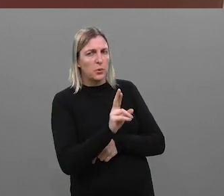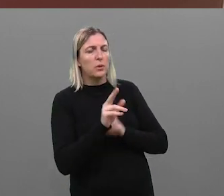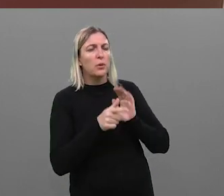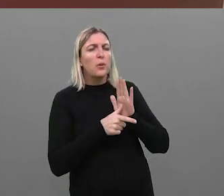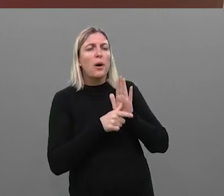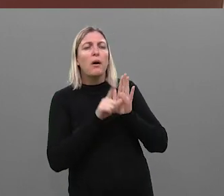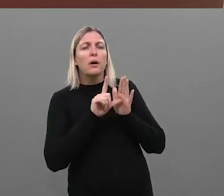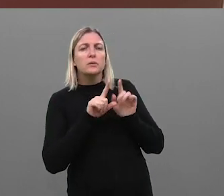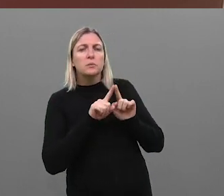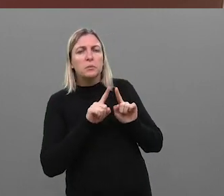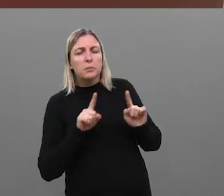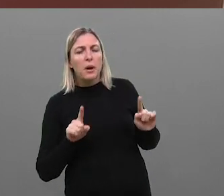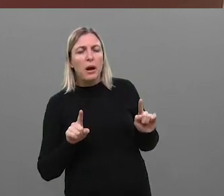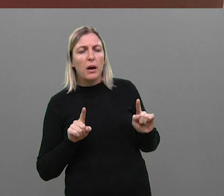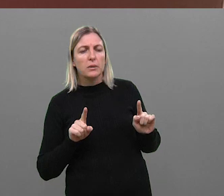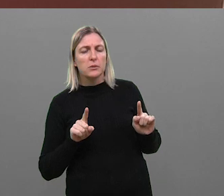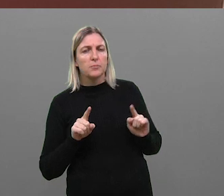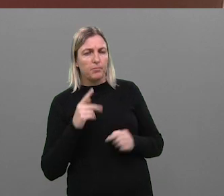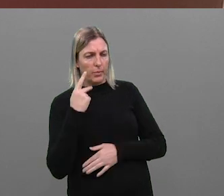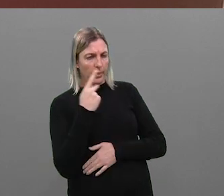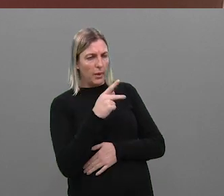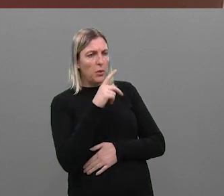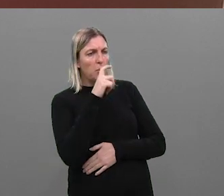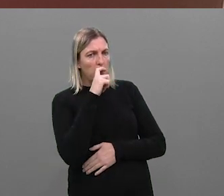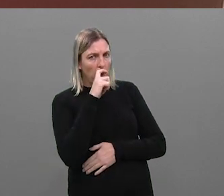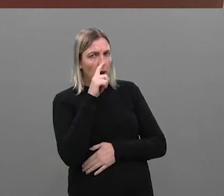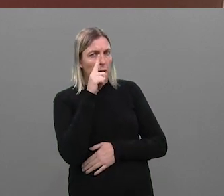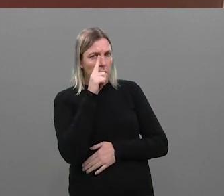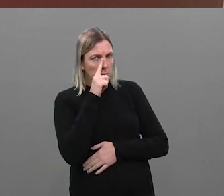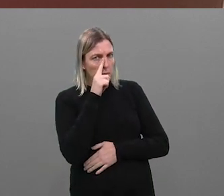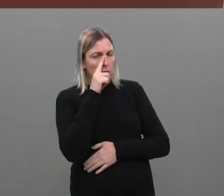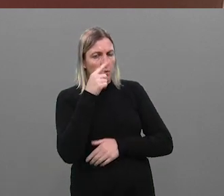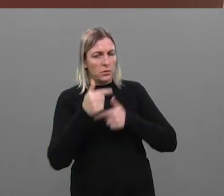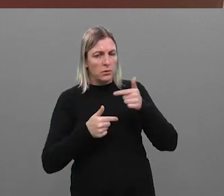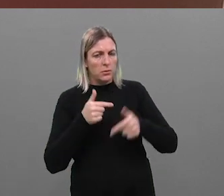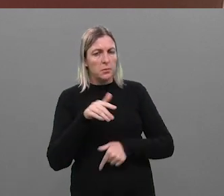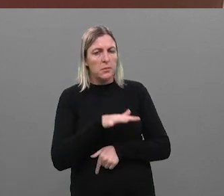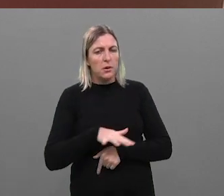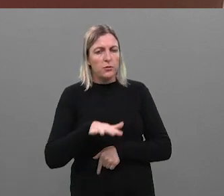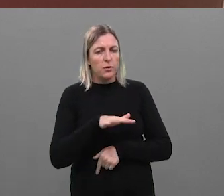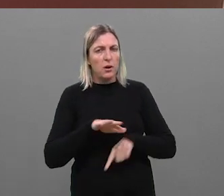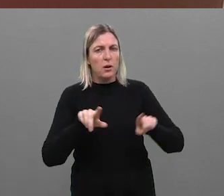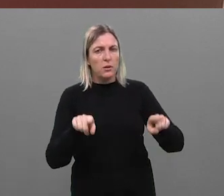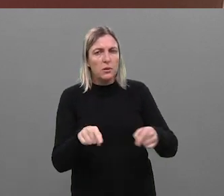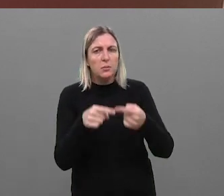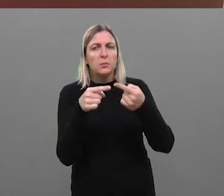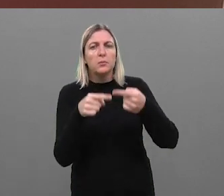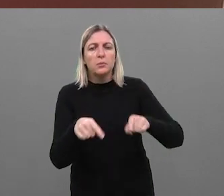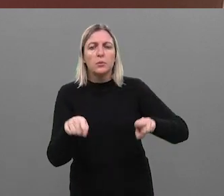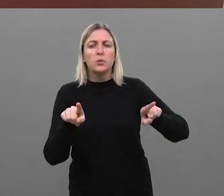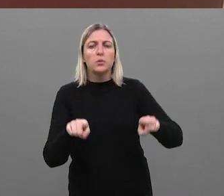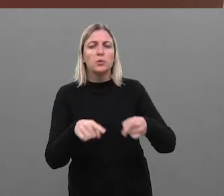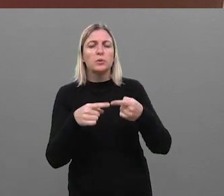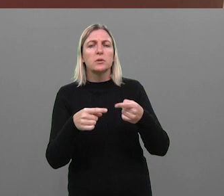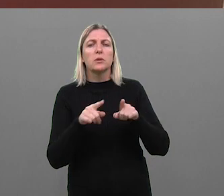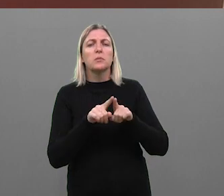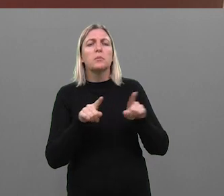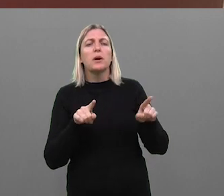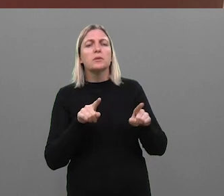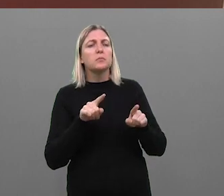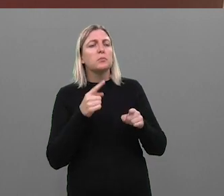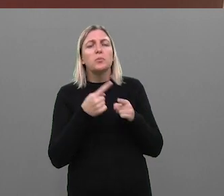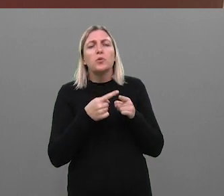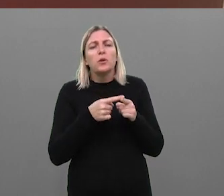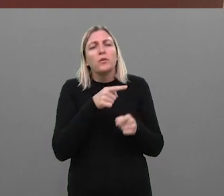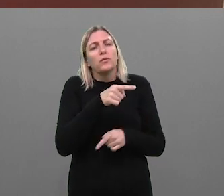respondeu um um de uma maneira Sutil Você é filho de músicos eh mas assim o que que